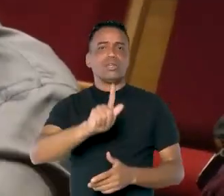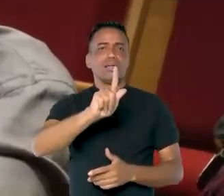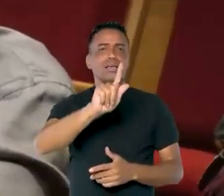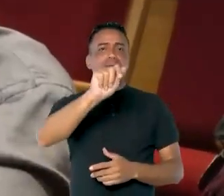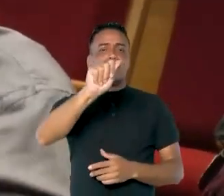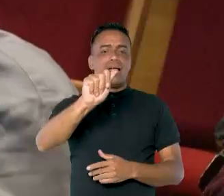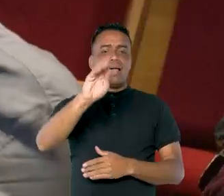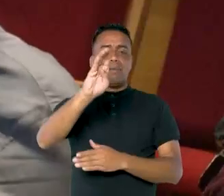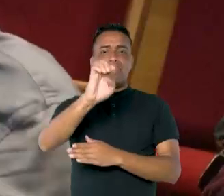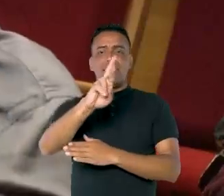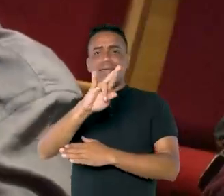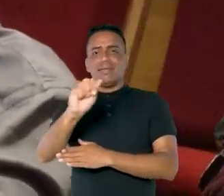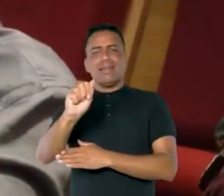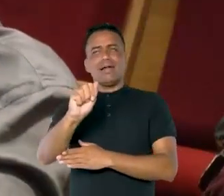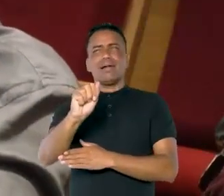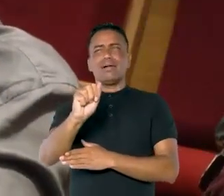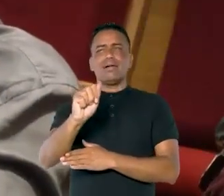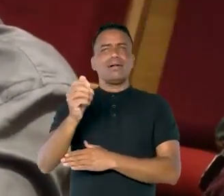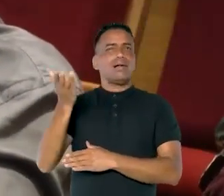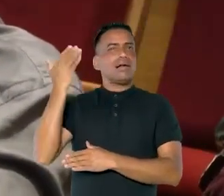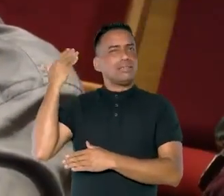primeira parte da tua intervenção,